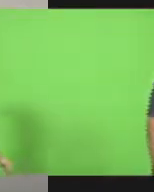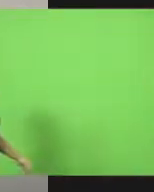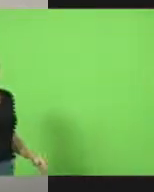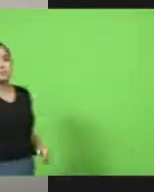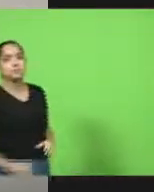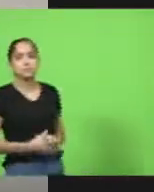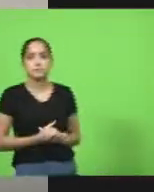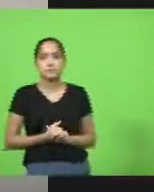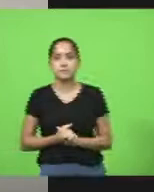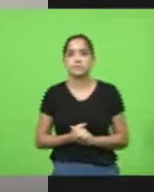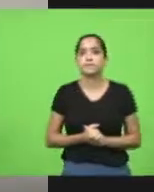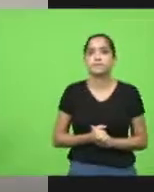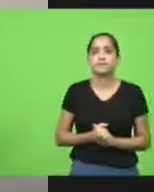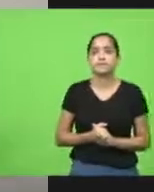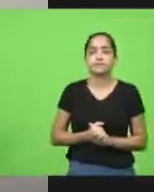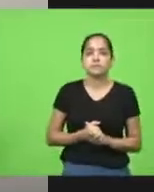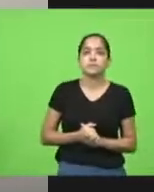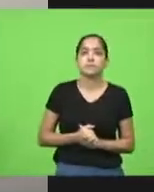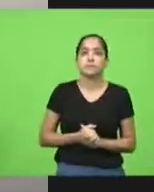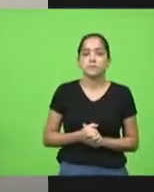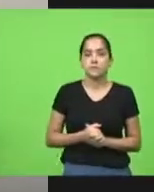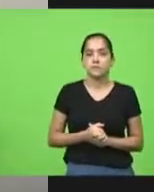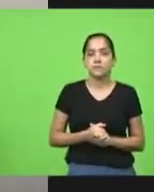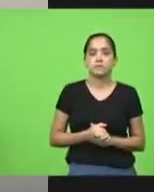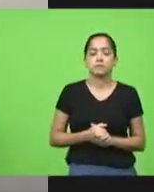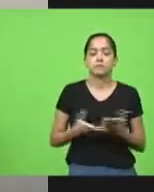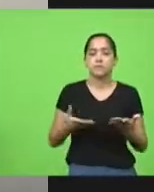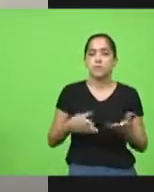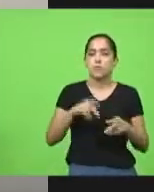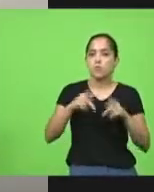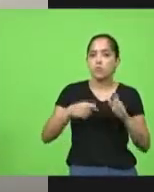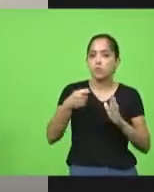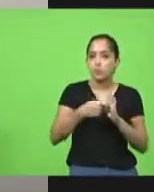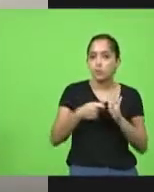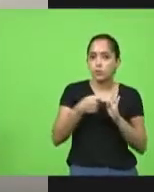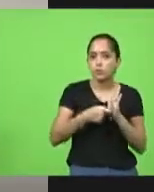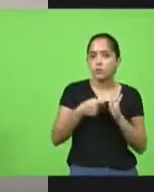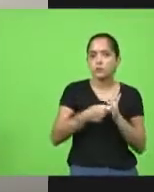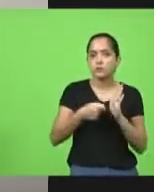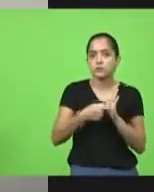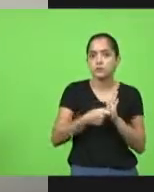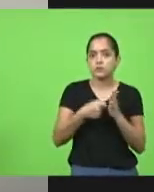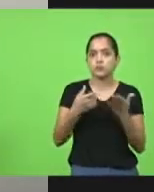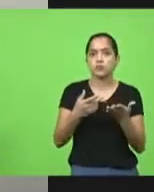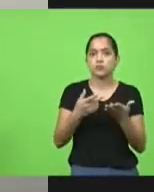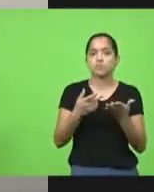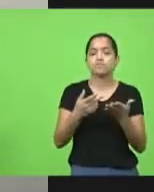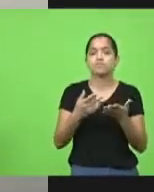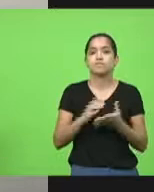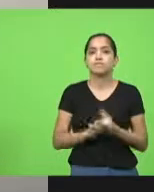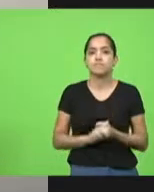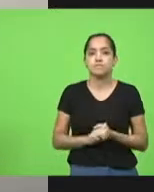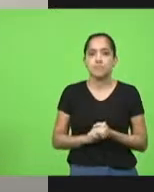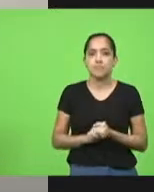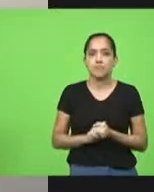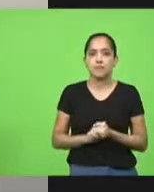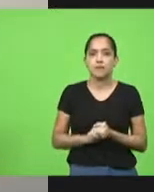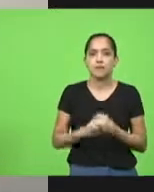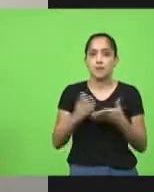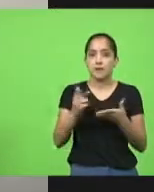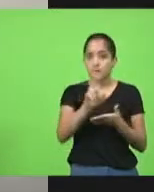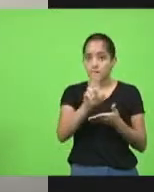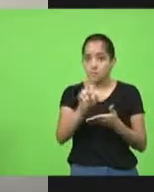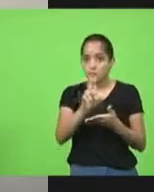entusiasmo de um povo lutador se levantasse em nome